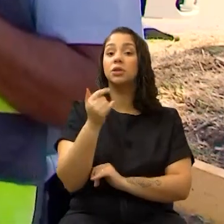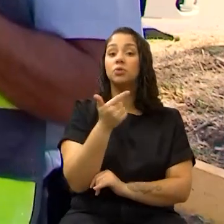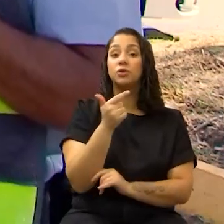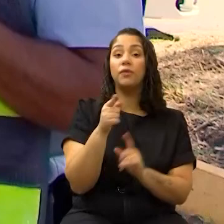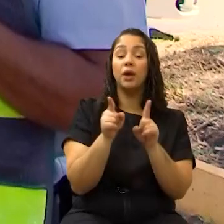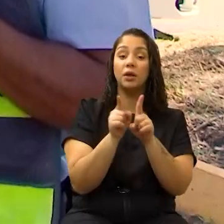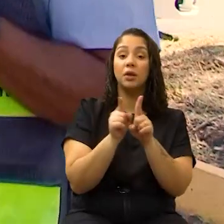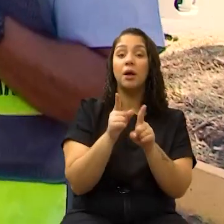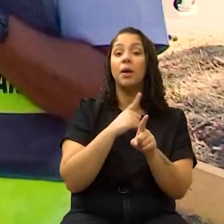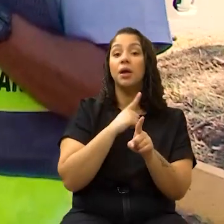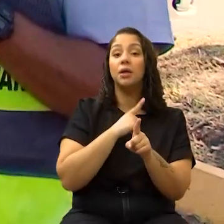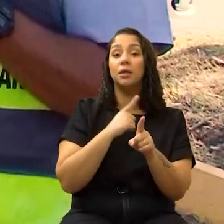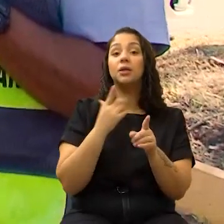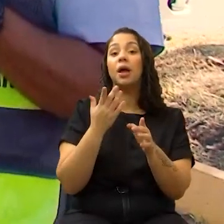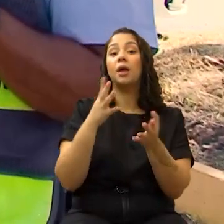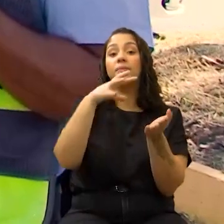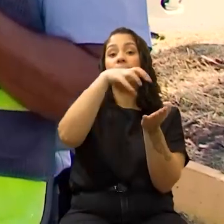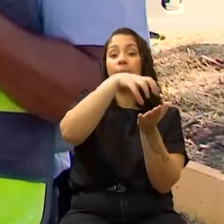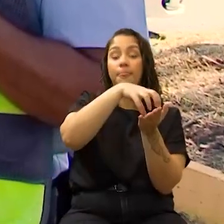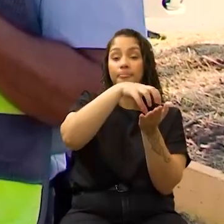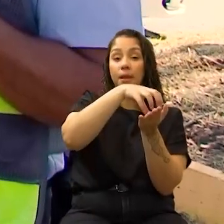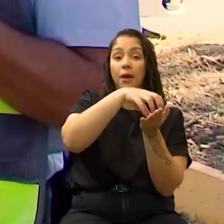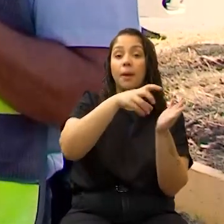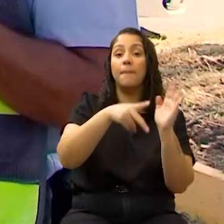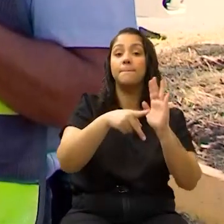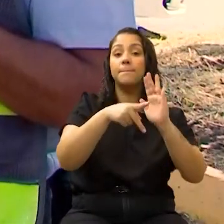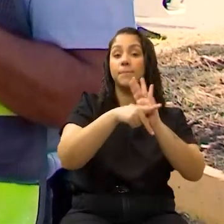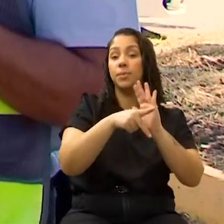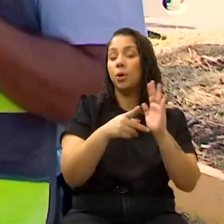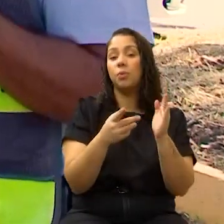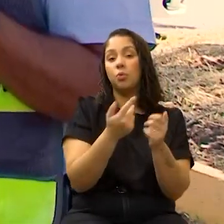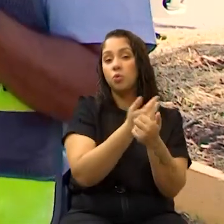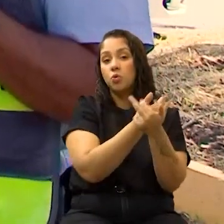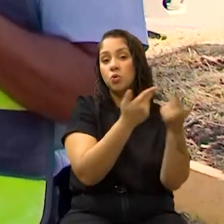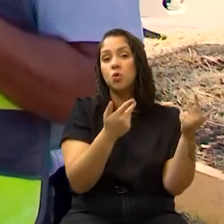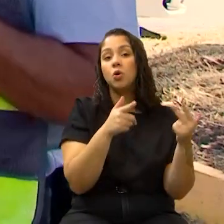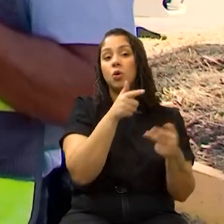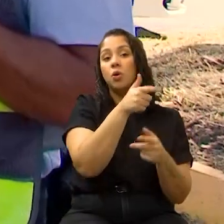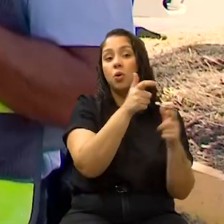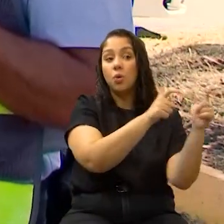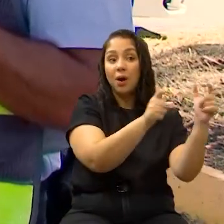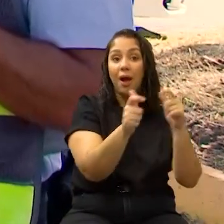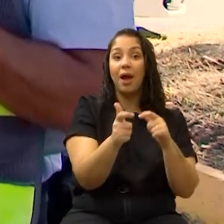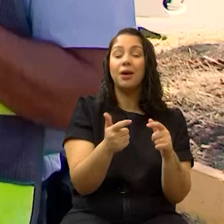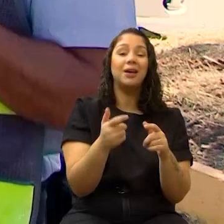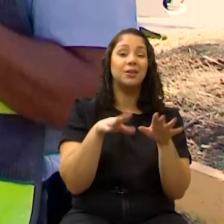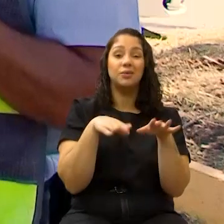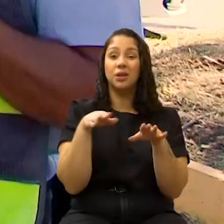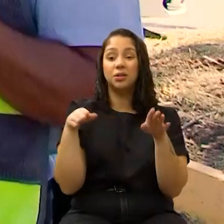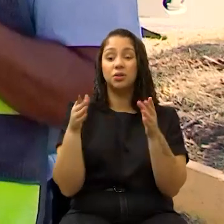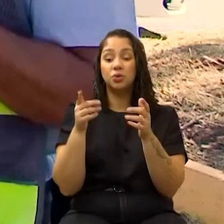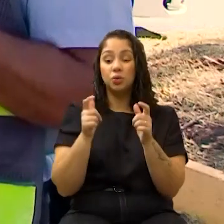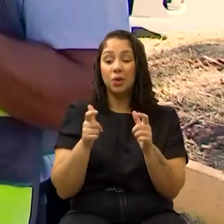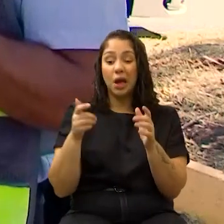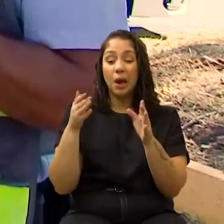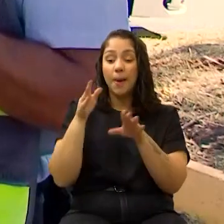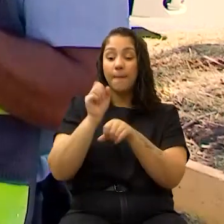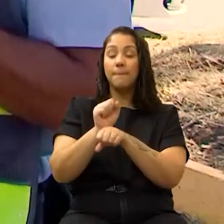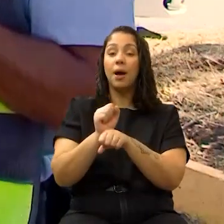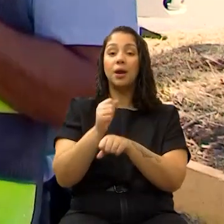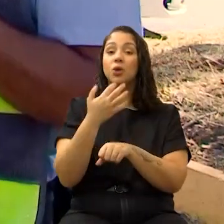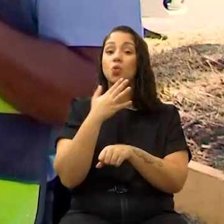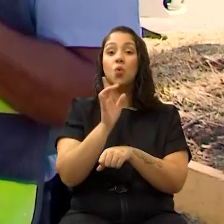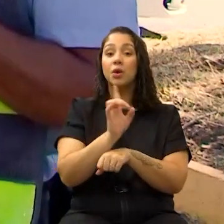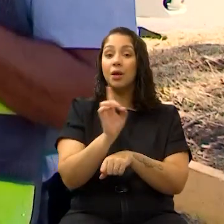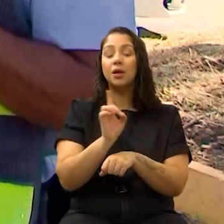apoio ou na própria base da concessionária, né? Então será muito melhor do que parar num local desconhecido e que muitas vezes vai